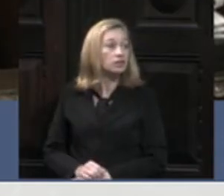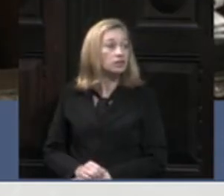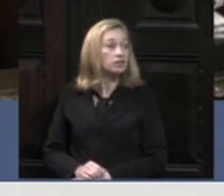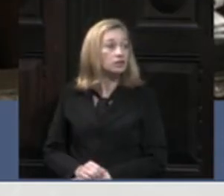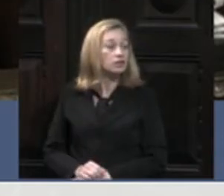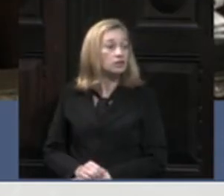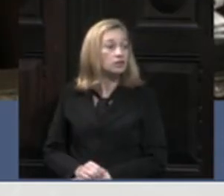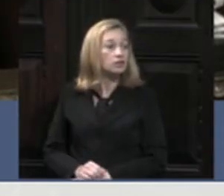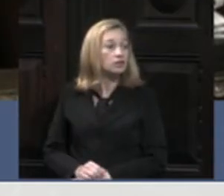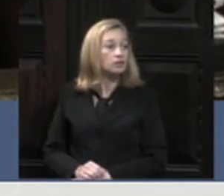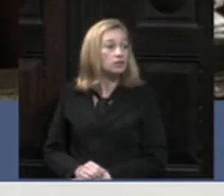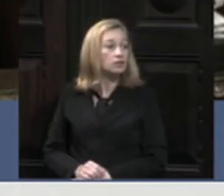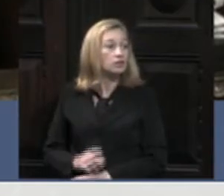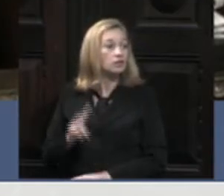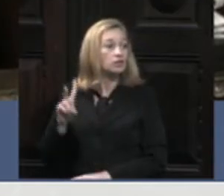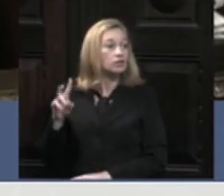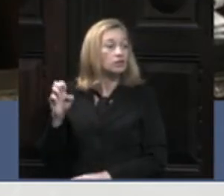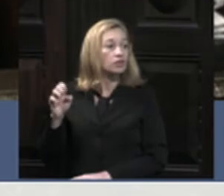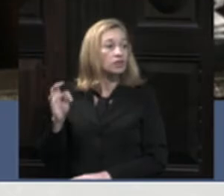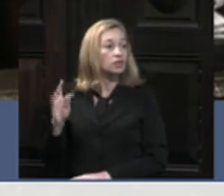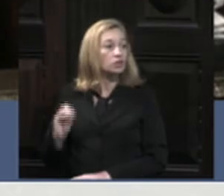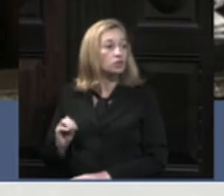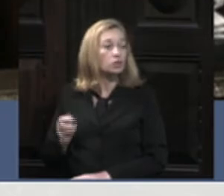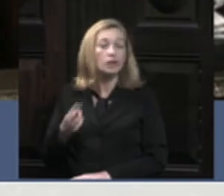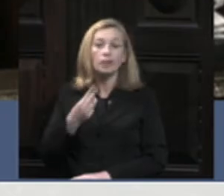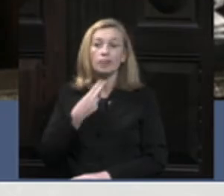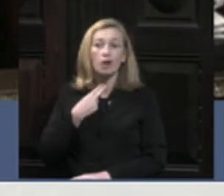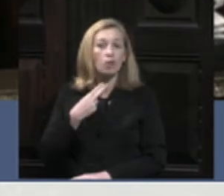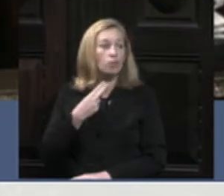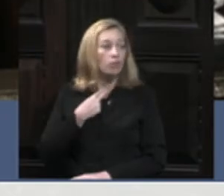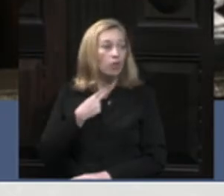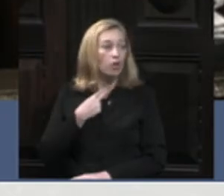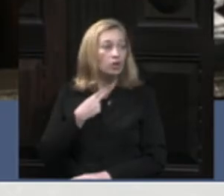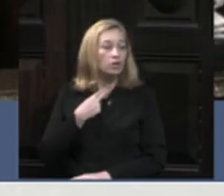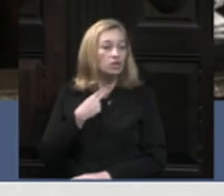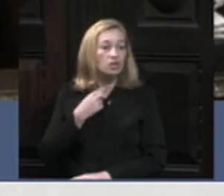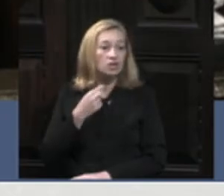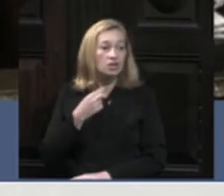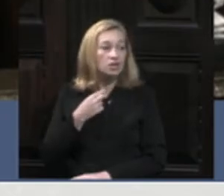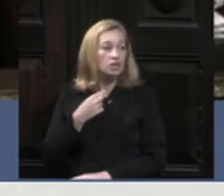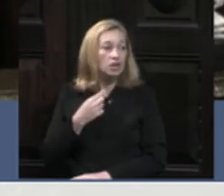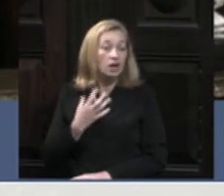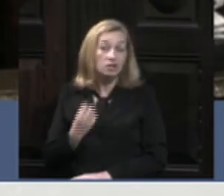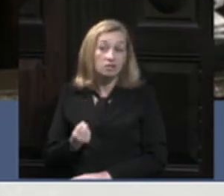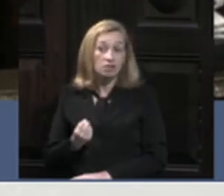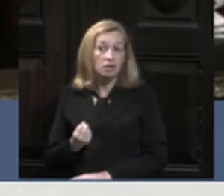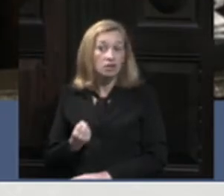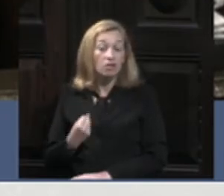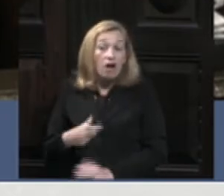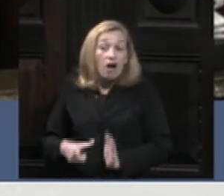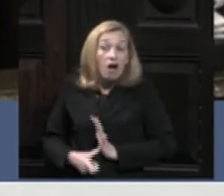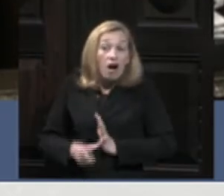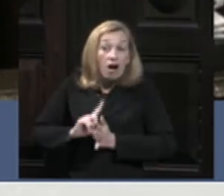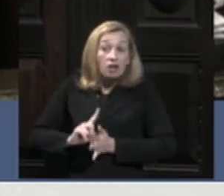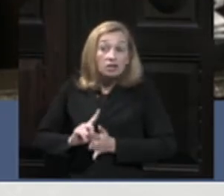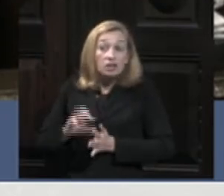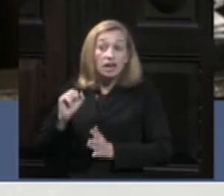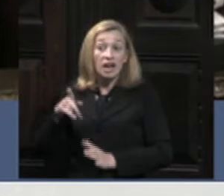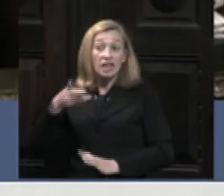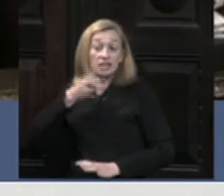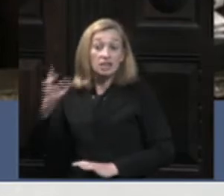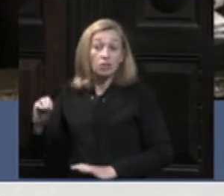que o veto não pode ser apreciado antes da eleição,